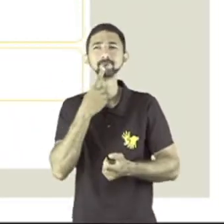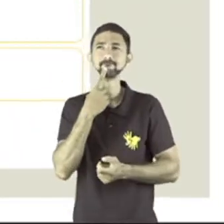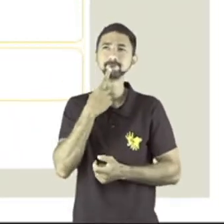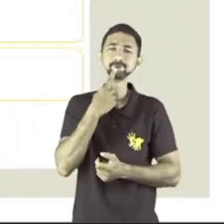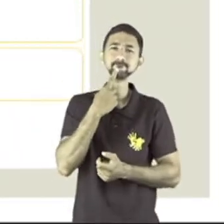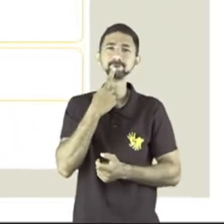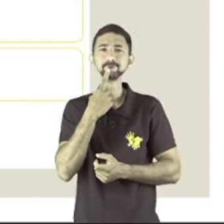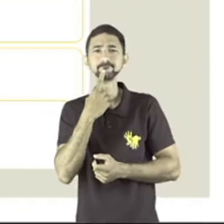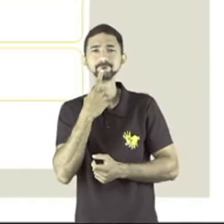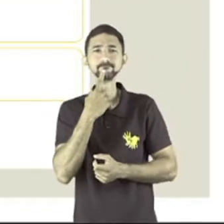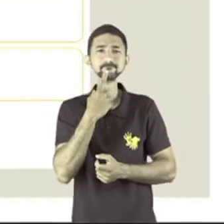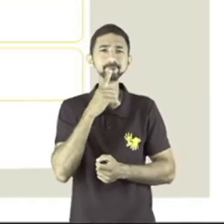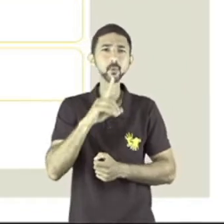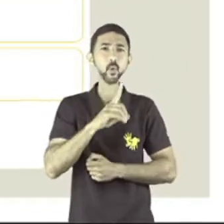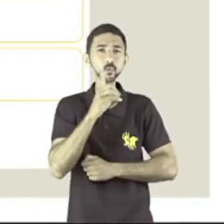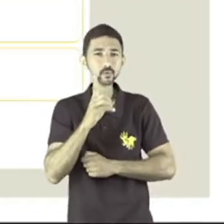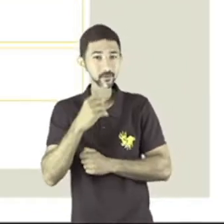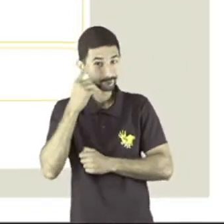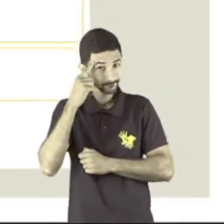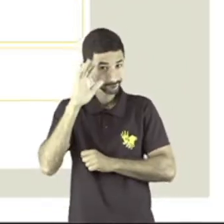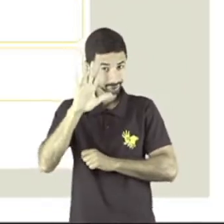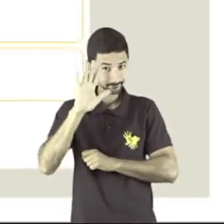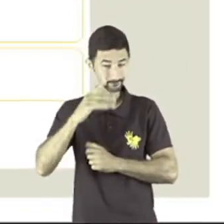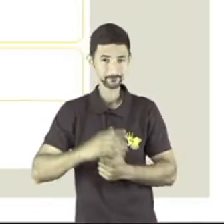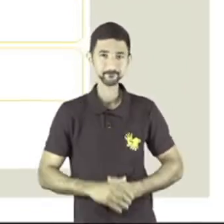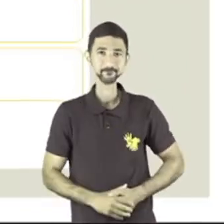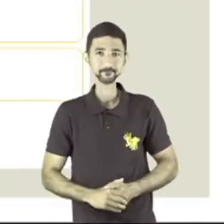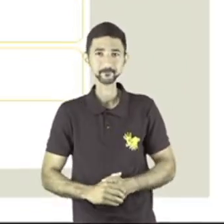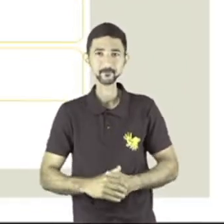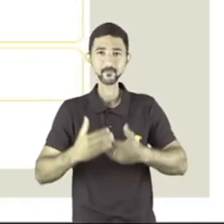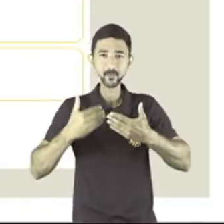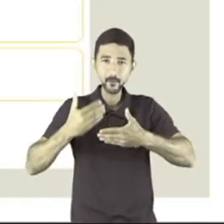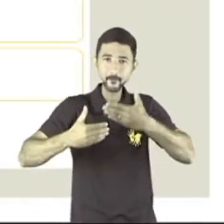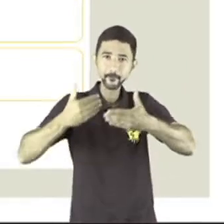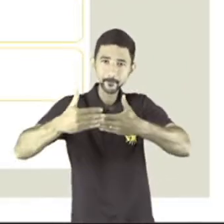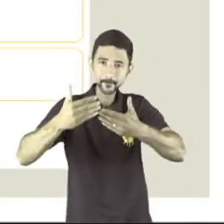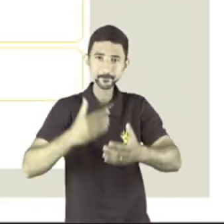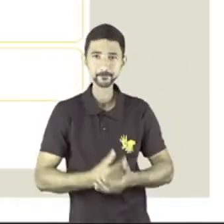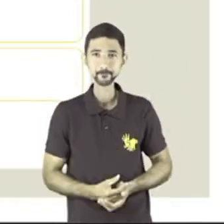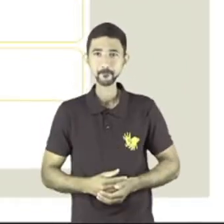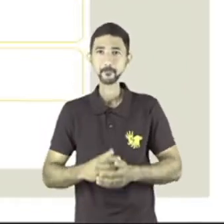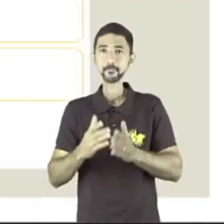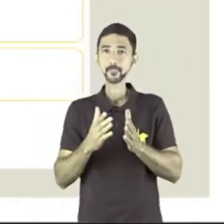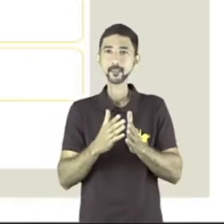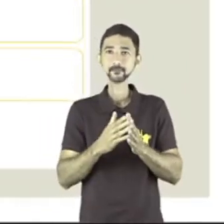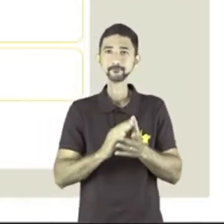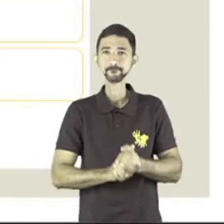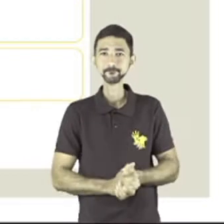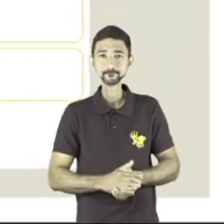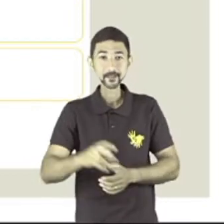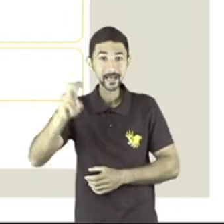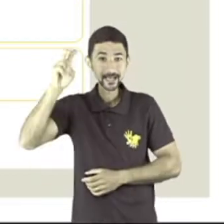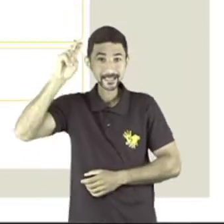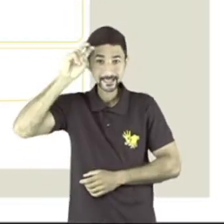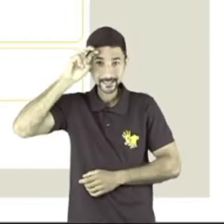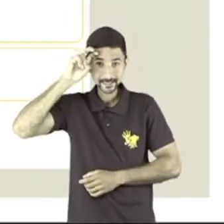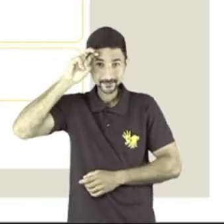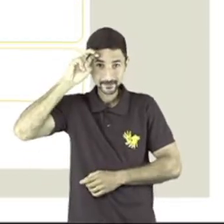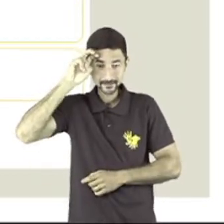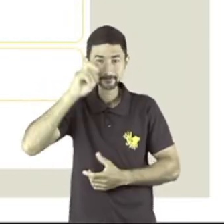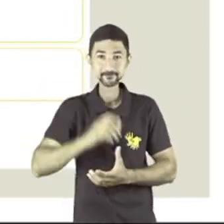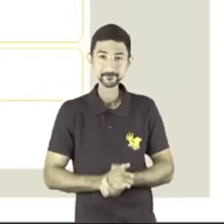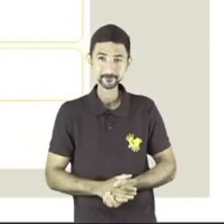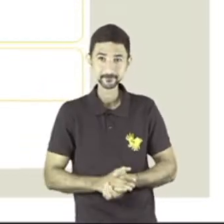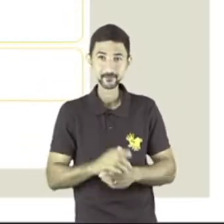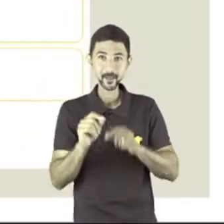terceiro domingo de novembro? Vai guardando essa informação. Vamos avançando. Bem aqui, na quinta-feira,